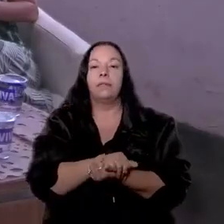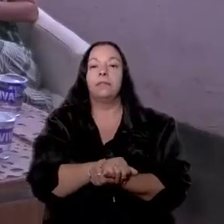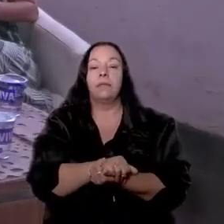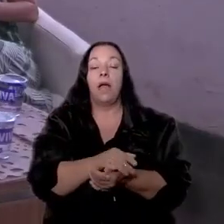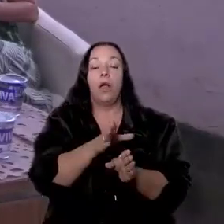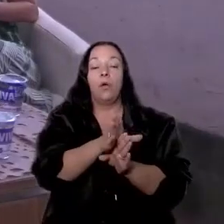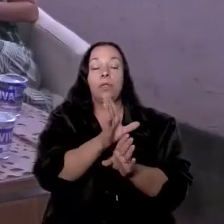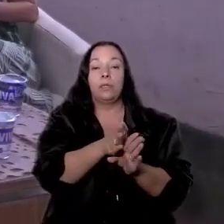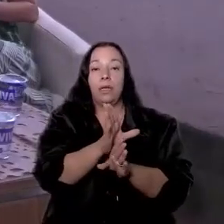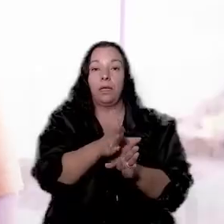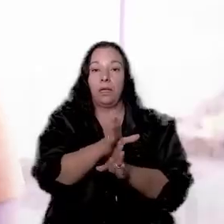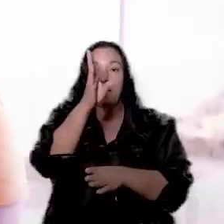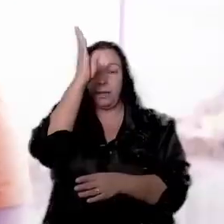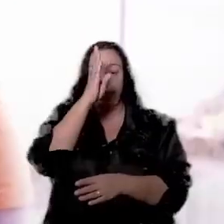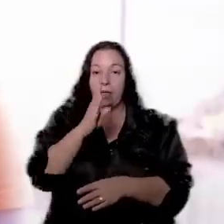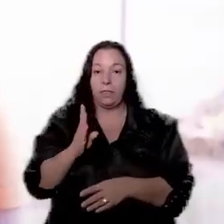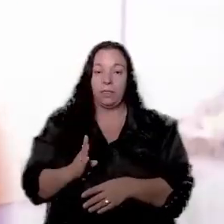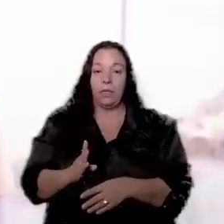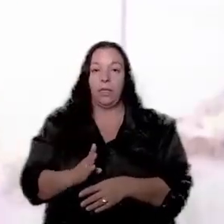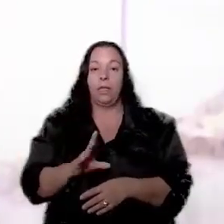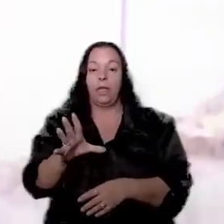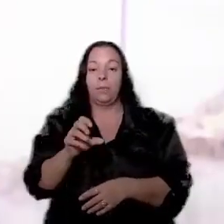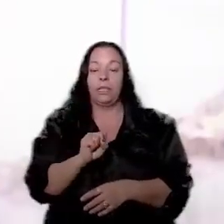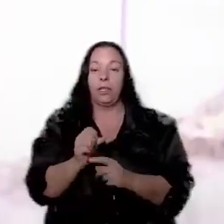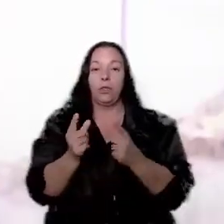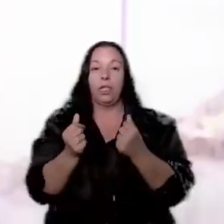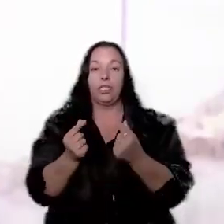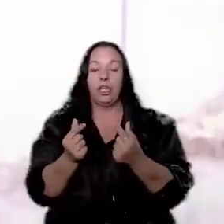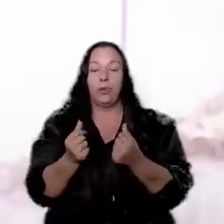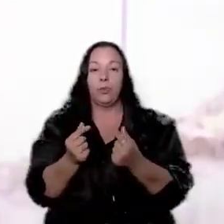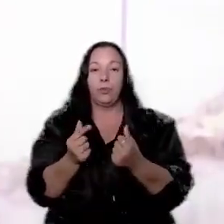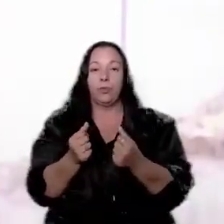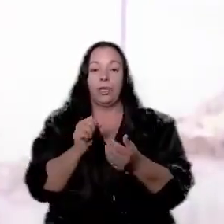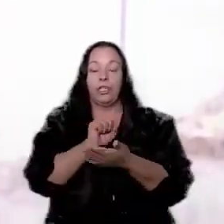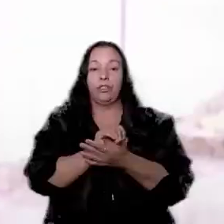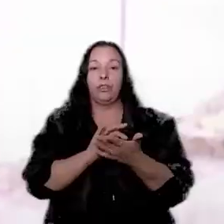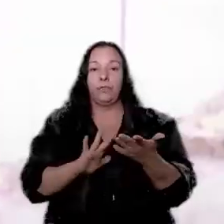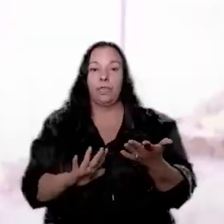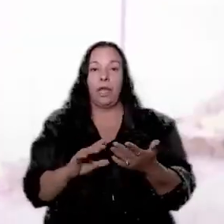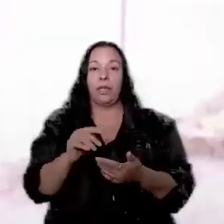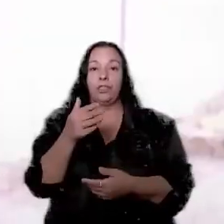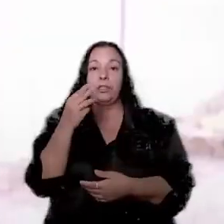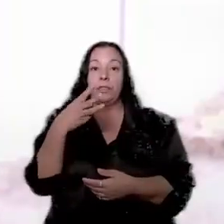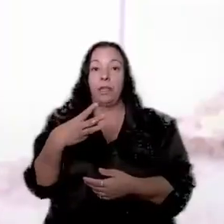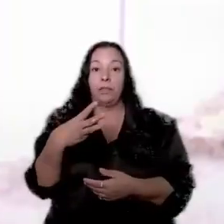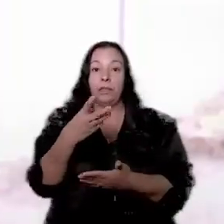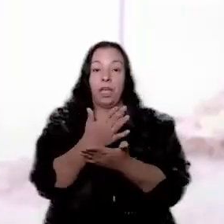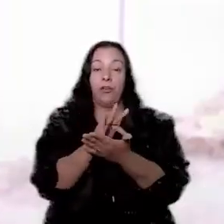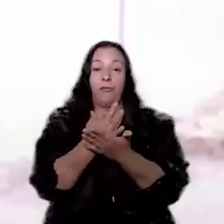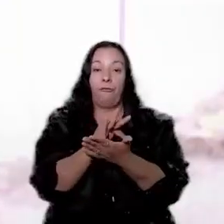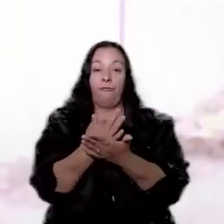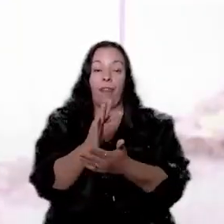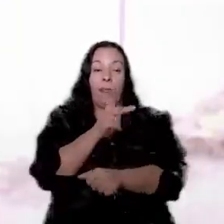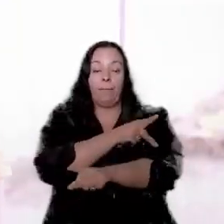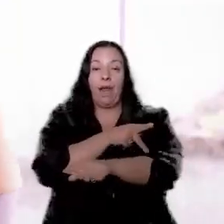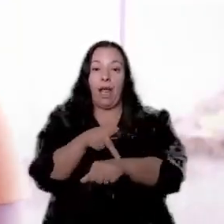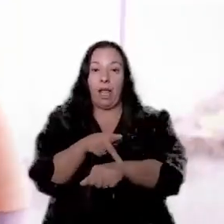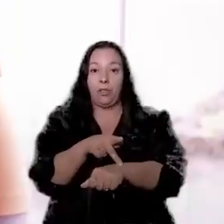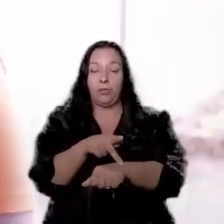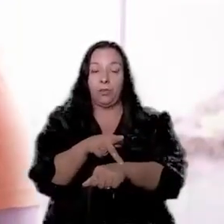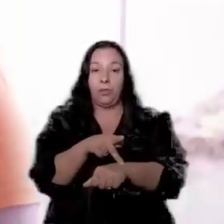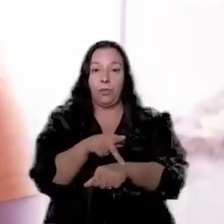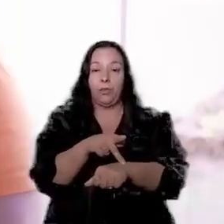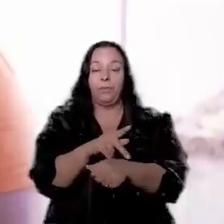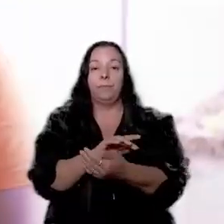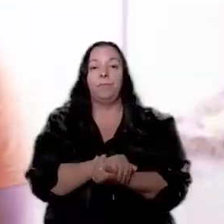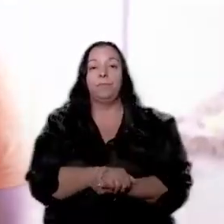Enilton Menezes, um homem branco de cabelos curtos grisalhos. Ele traja camiseta de botões de mangas curtas preta, estampada com